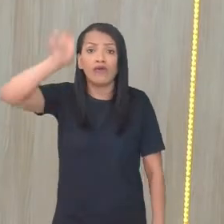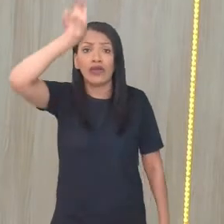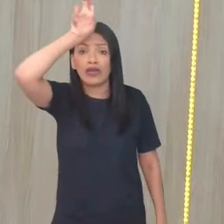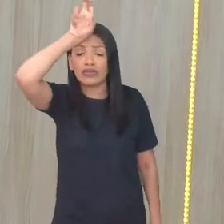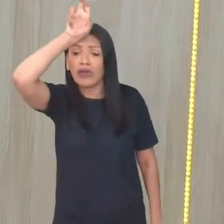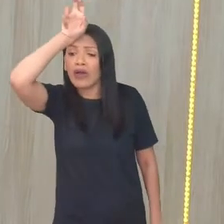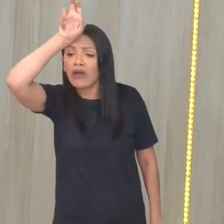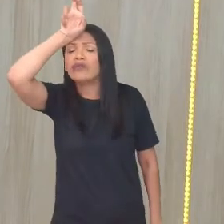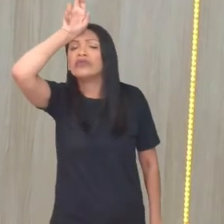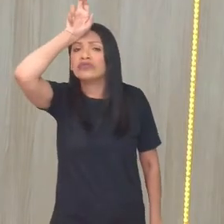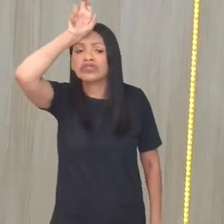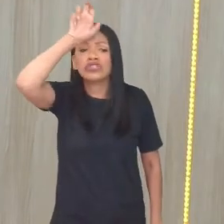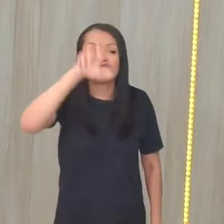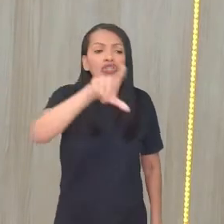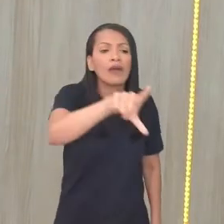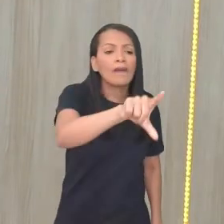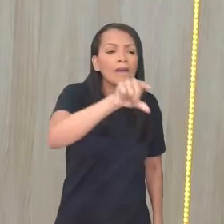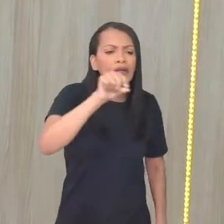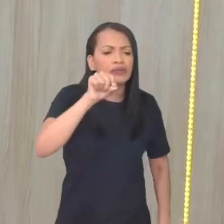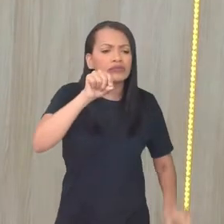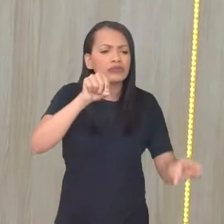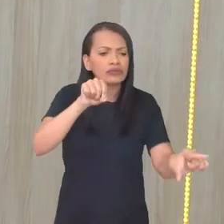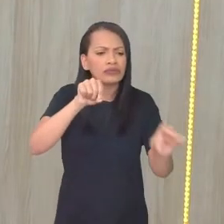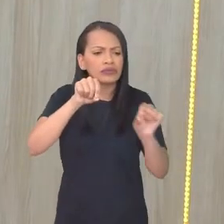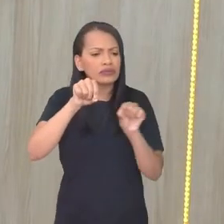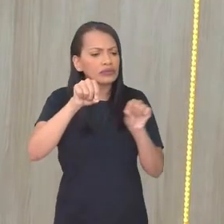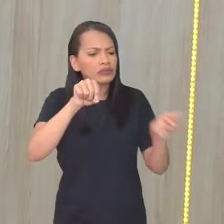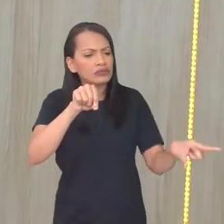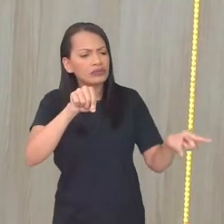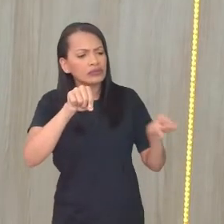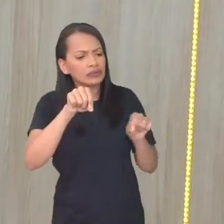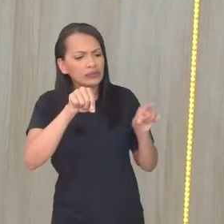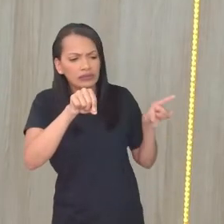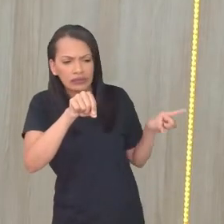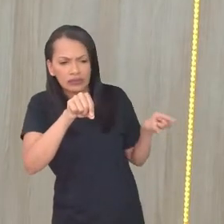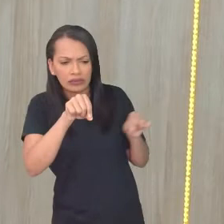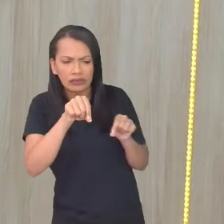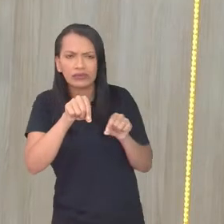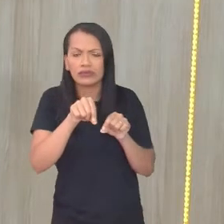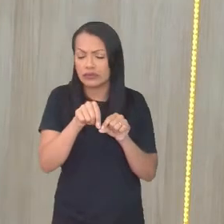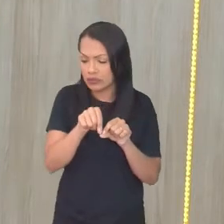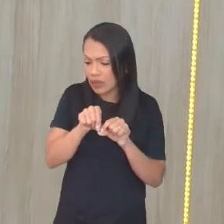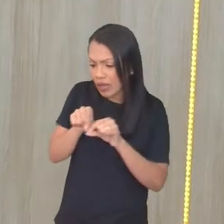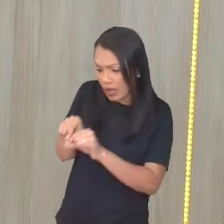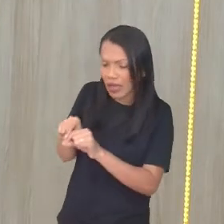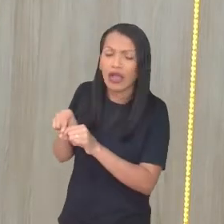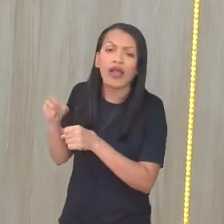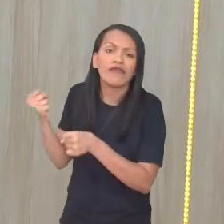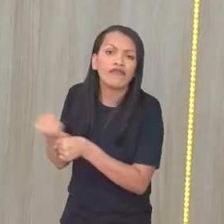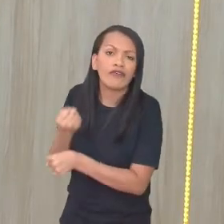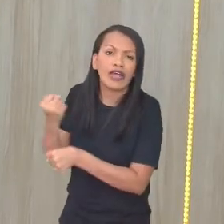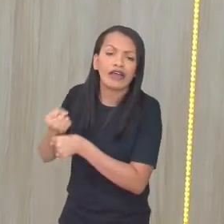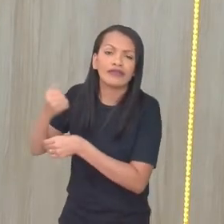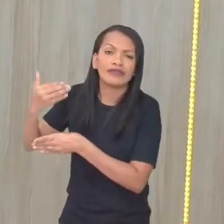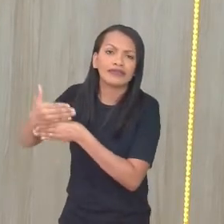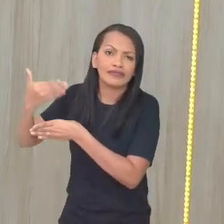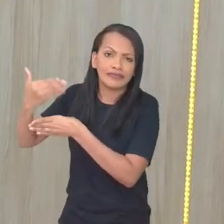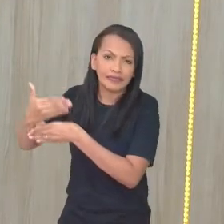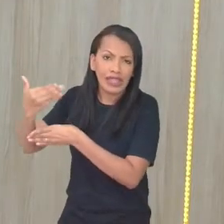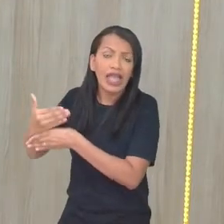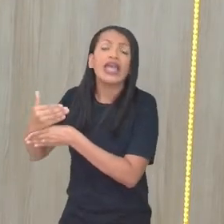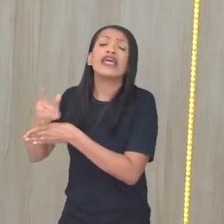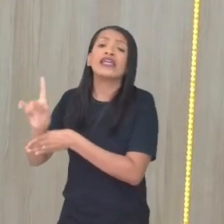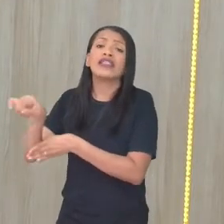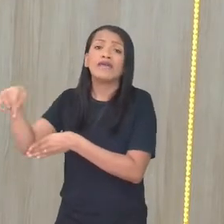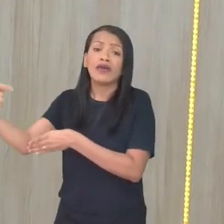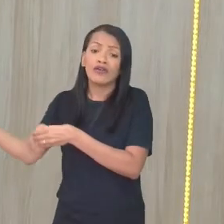uma parte da população, certo? Alguns camponeses específicos ali que iam construir aquela obra e depois voltavam para